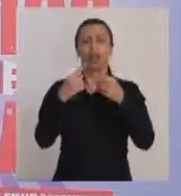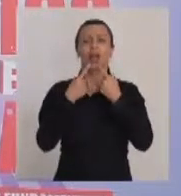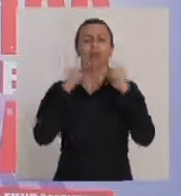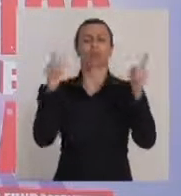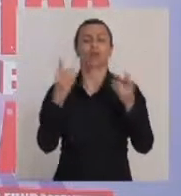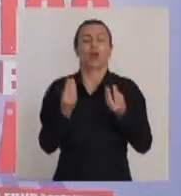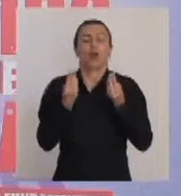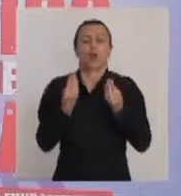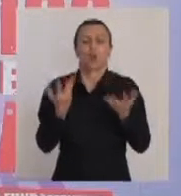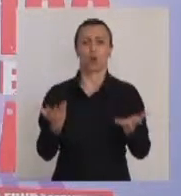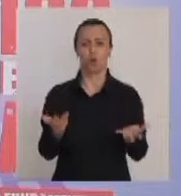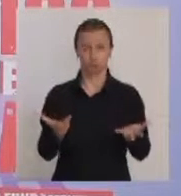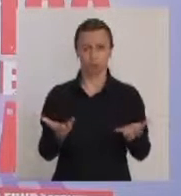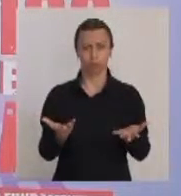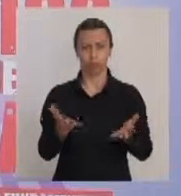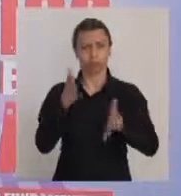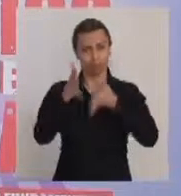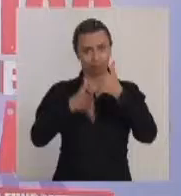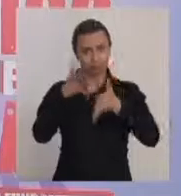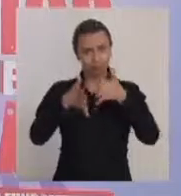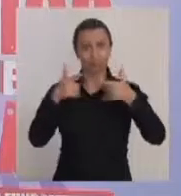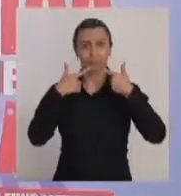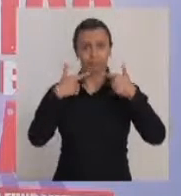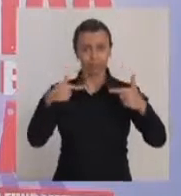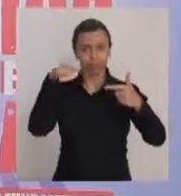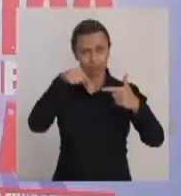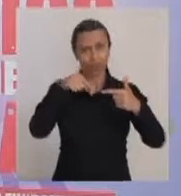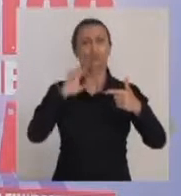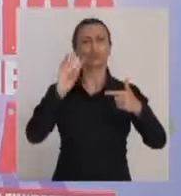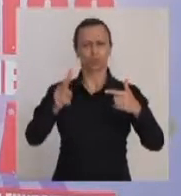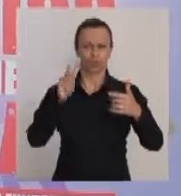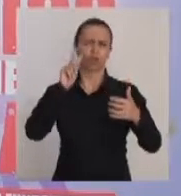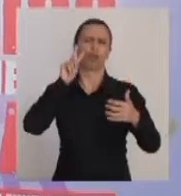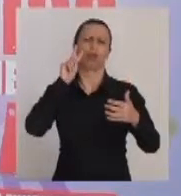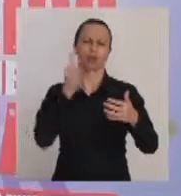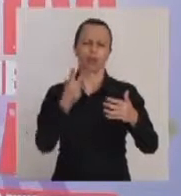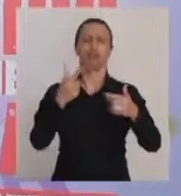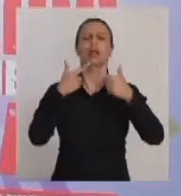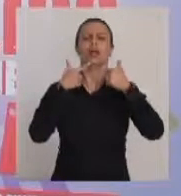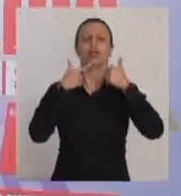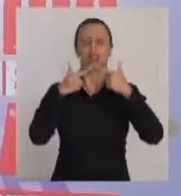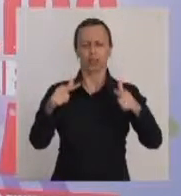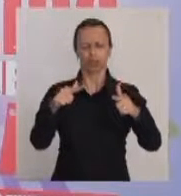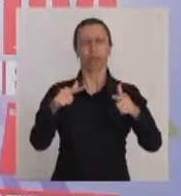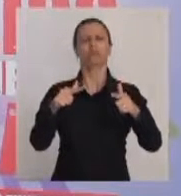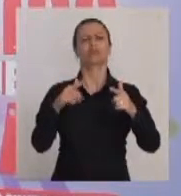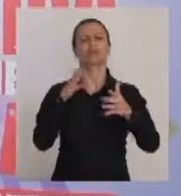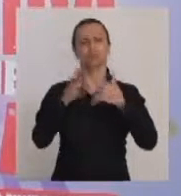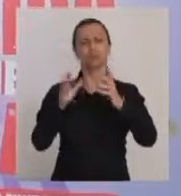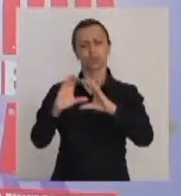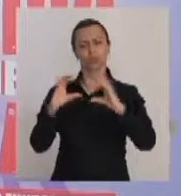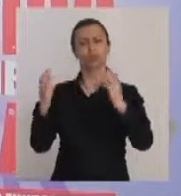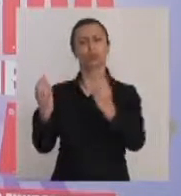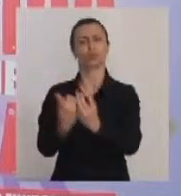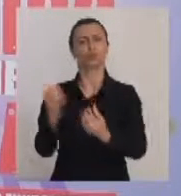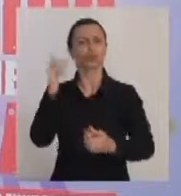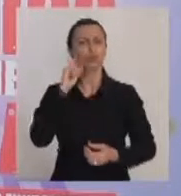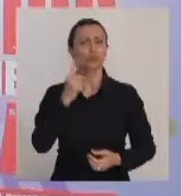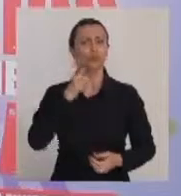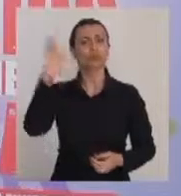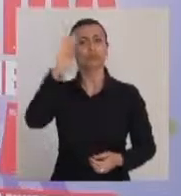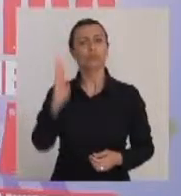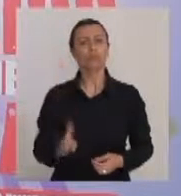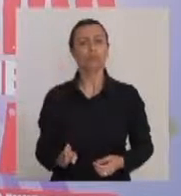língua brasileira de sinais e libras. Embora a língua brasileira de sinais tenha sido reconhecida como língua